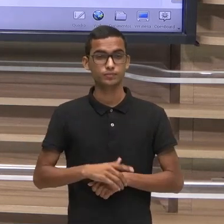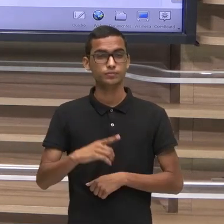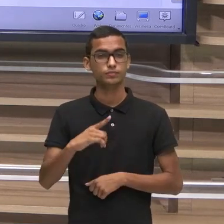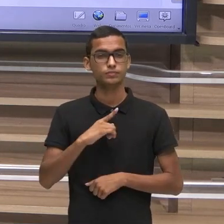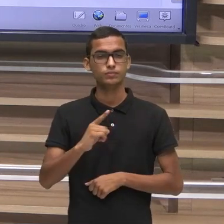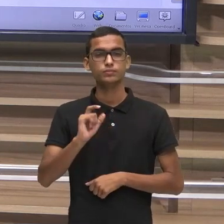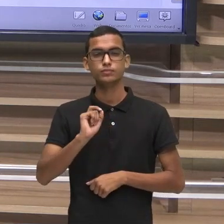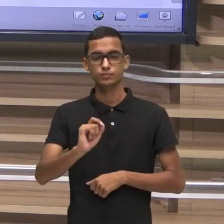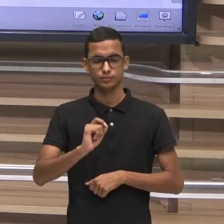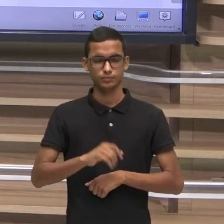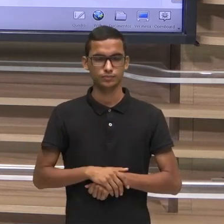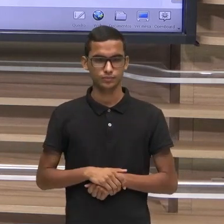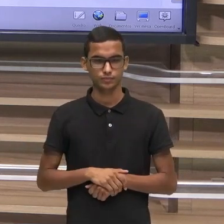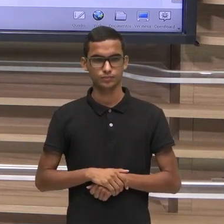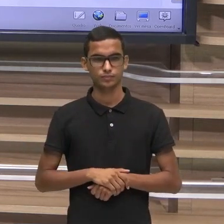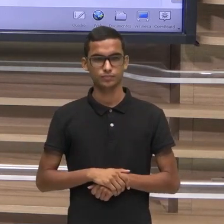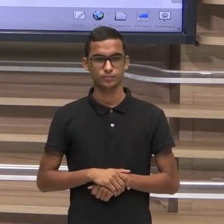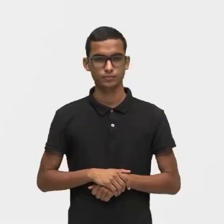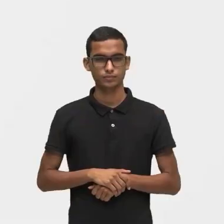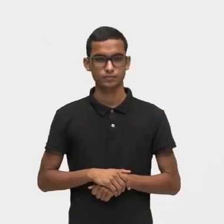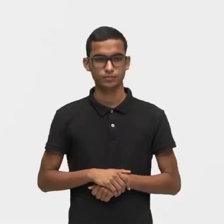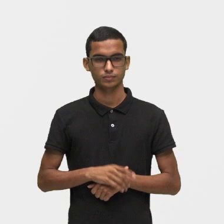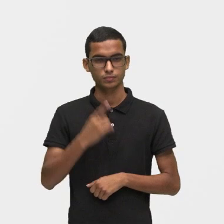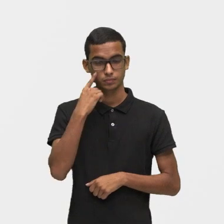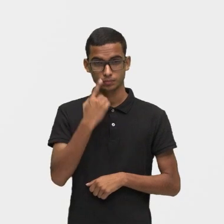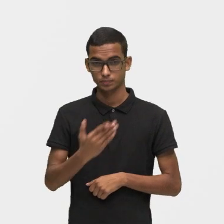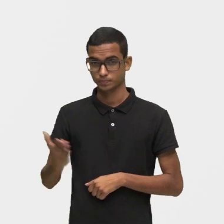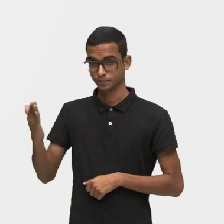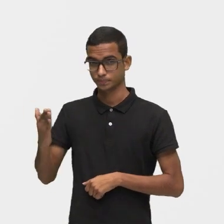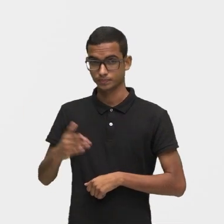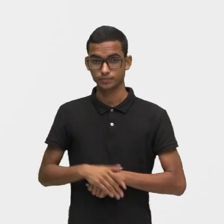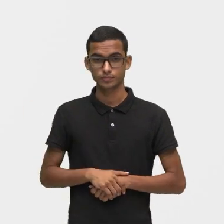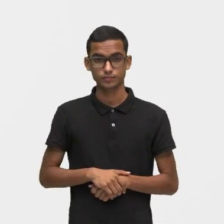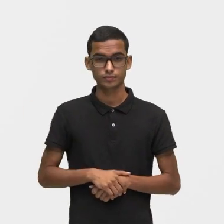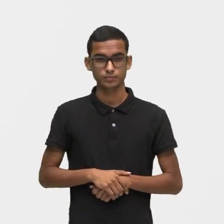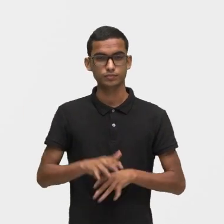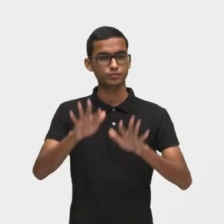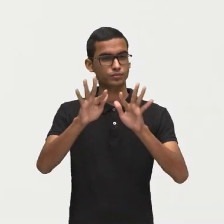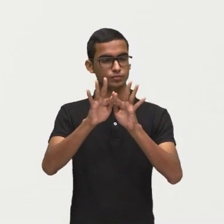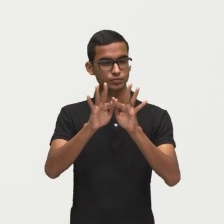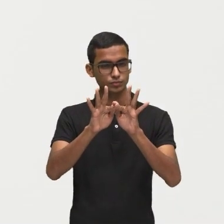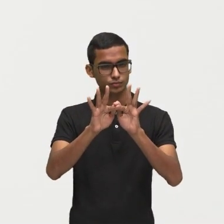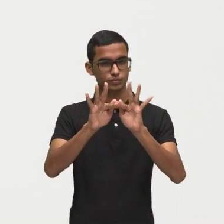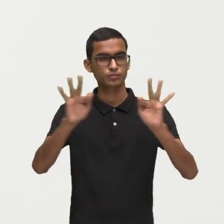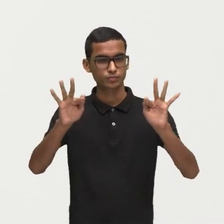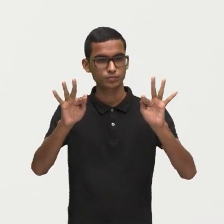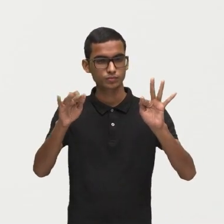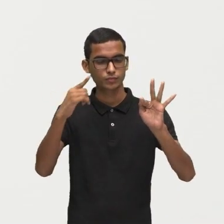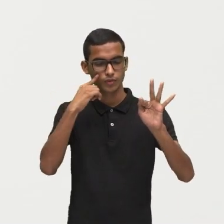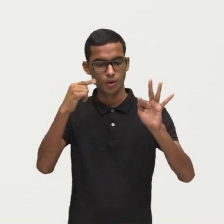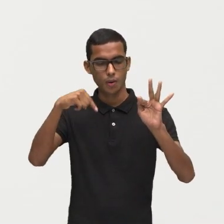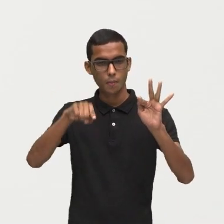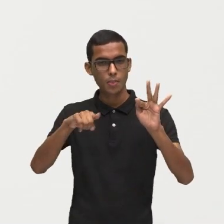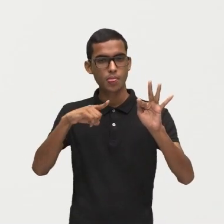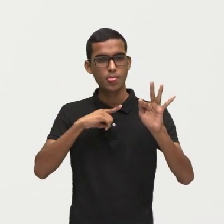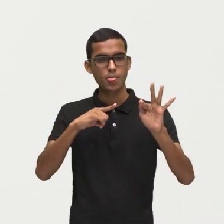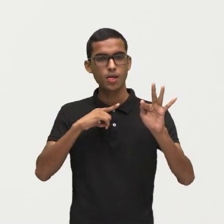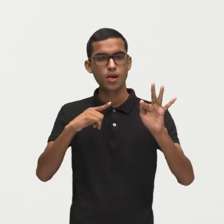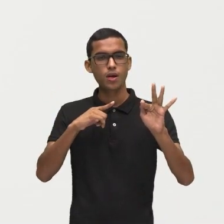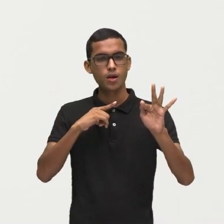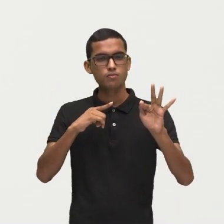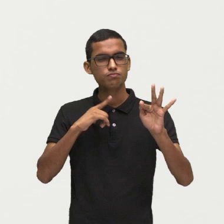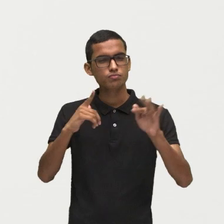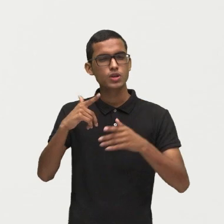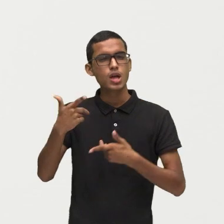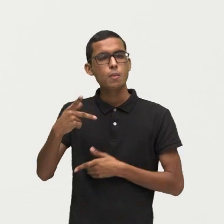tínhamos o seguinte enunciado. Vejamos aqui. Una de las frases abajo presenta el verbo